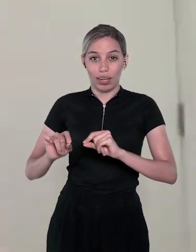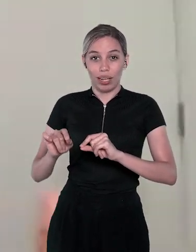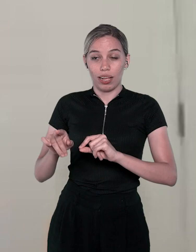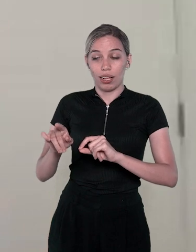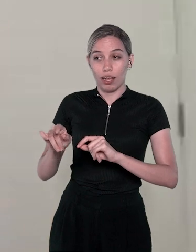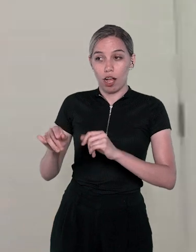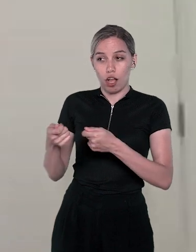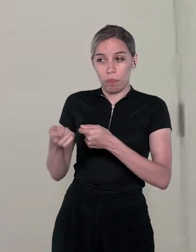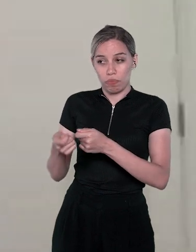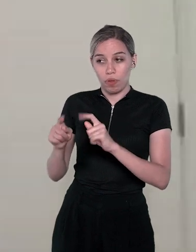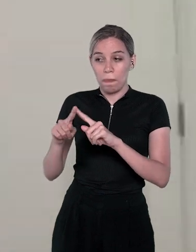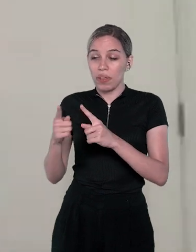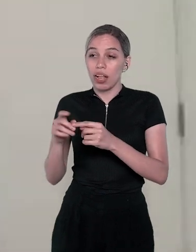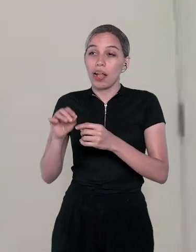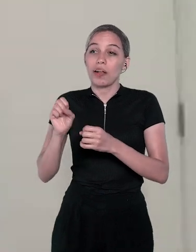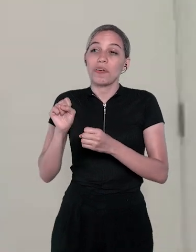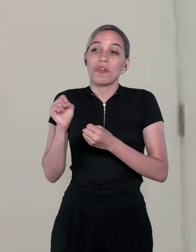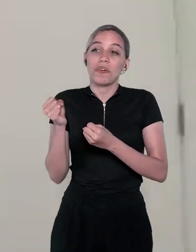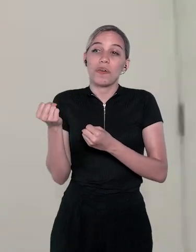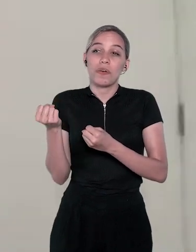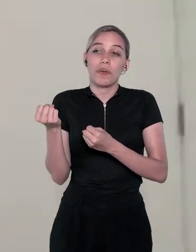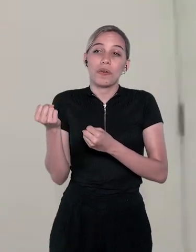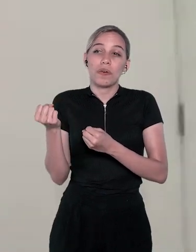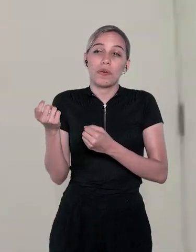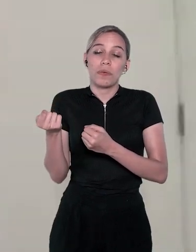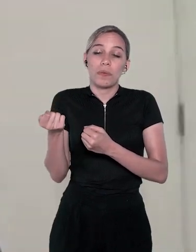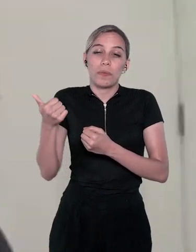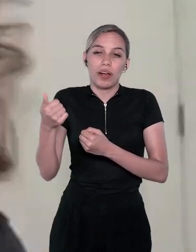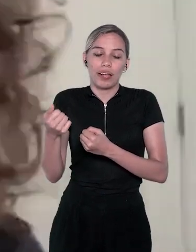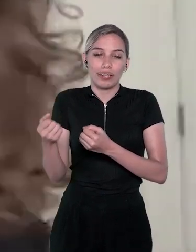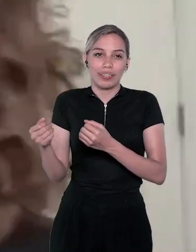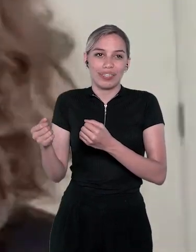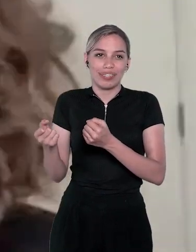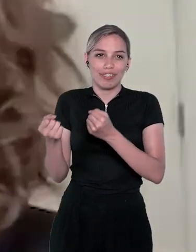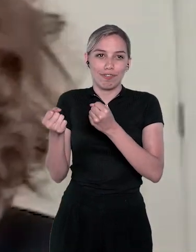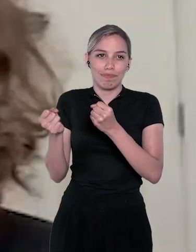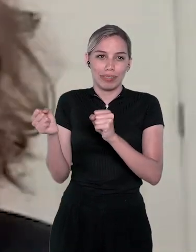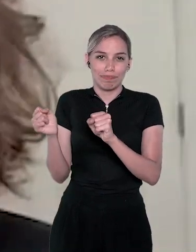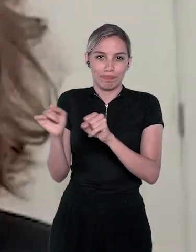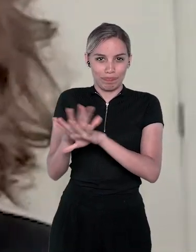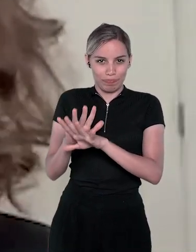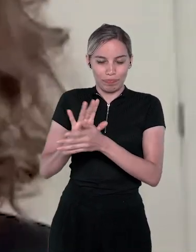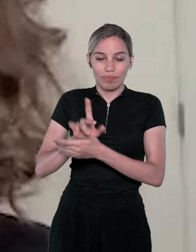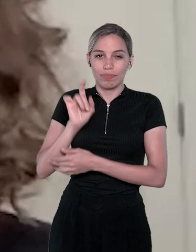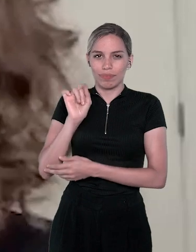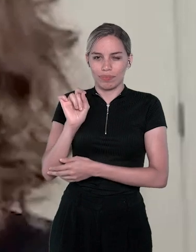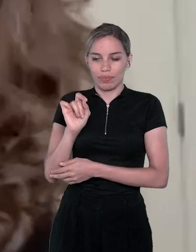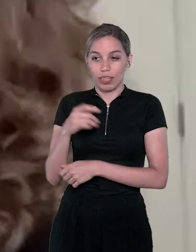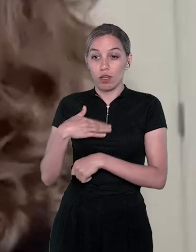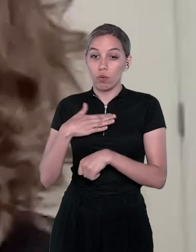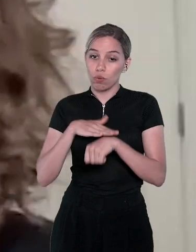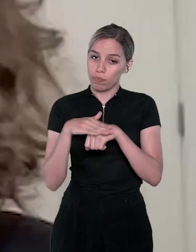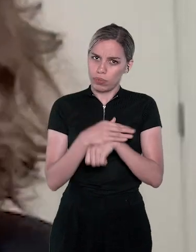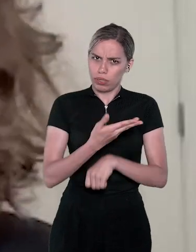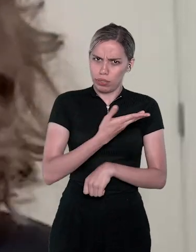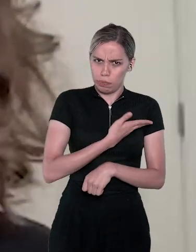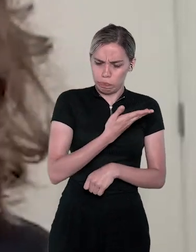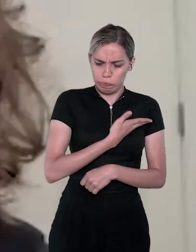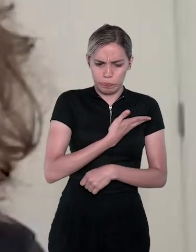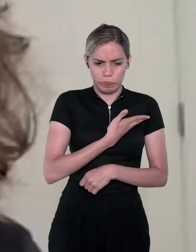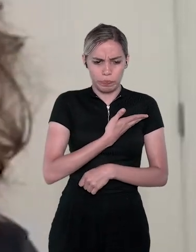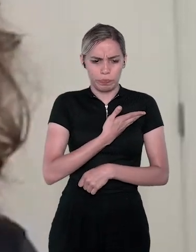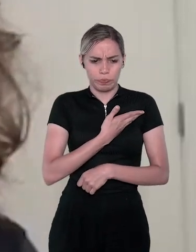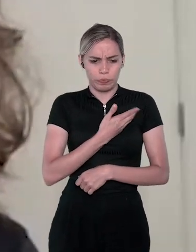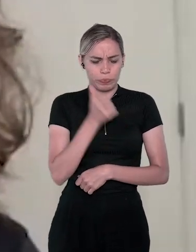uma solução, porque assim, eu discuto muito com uma amiga minha que é